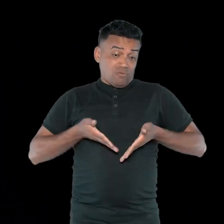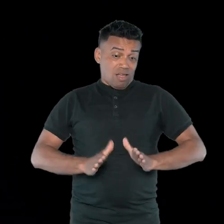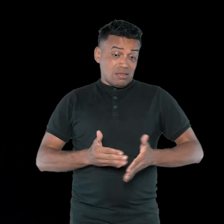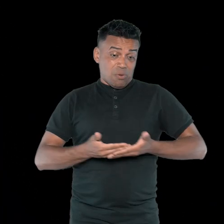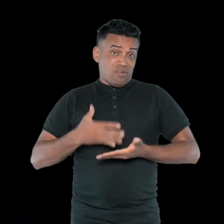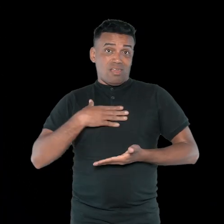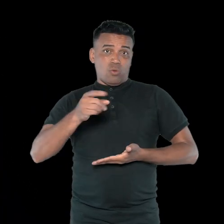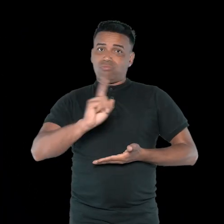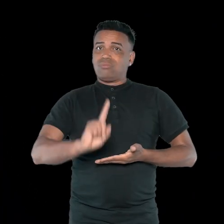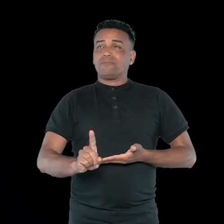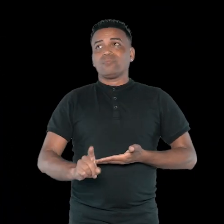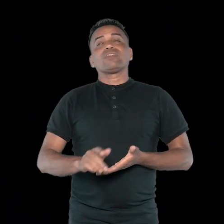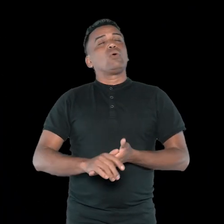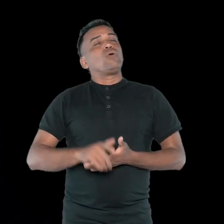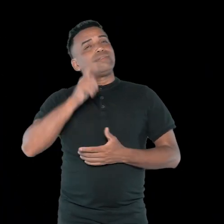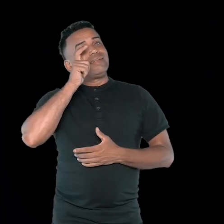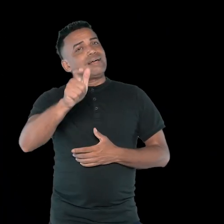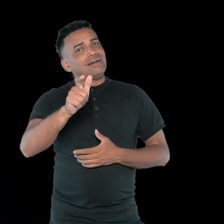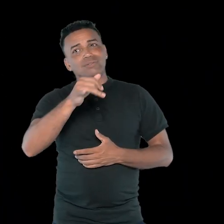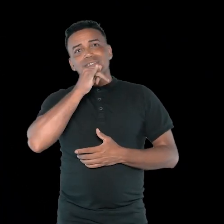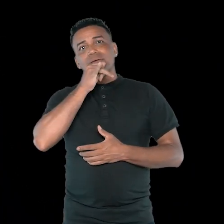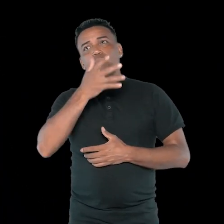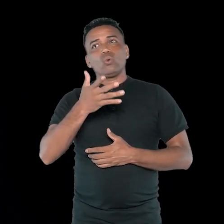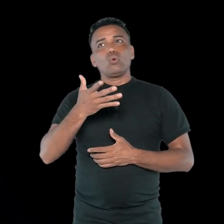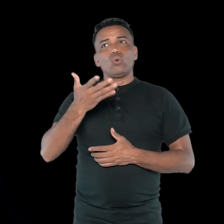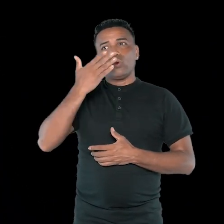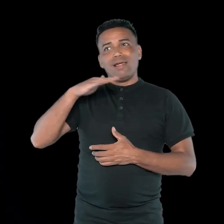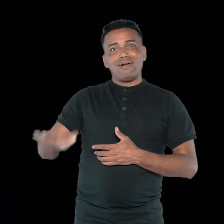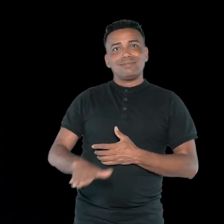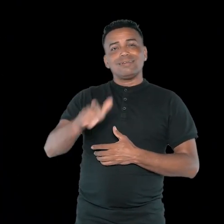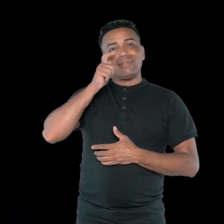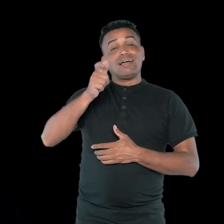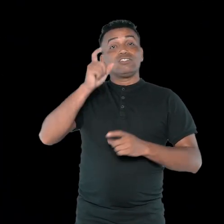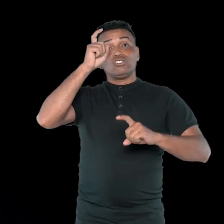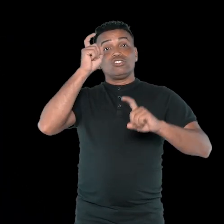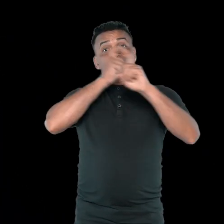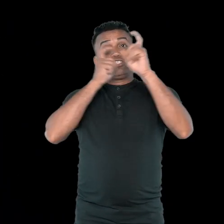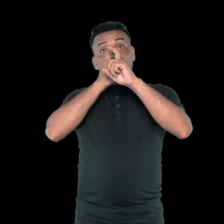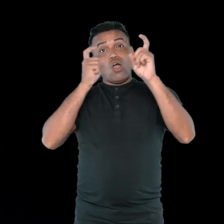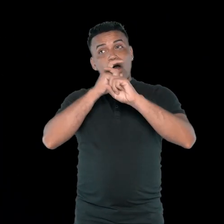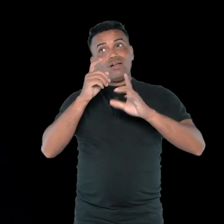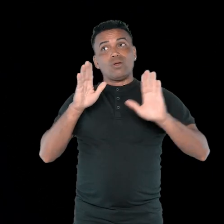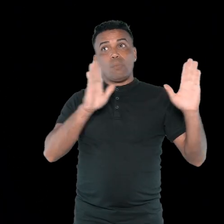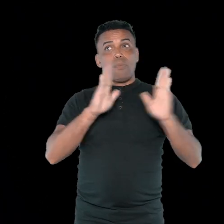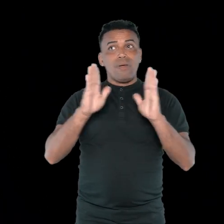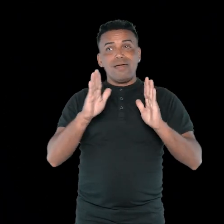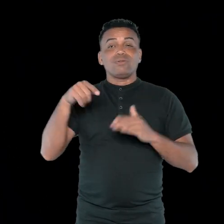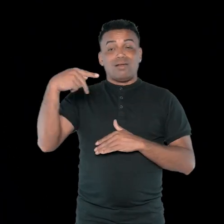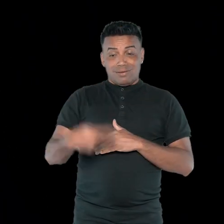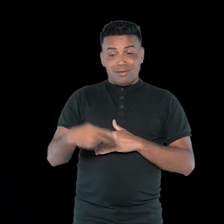vez mais interessadas em se tornar tiktokers, porque se aqui no Brasil, em algum momento, o